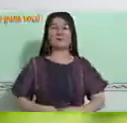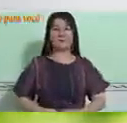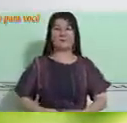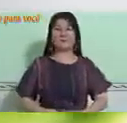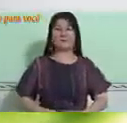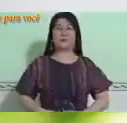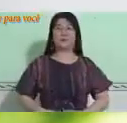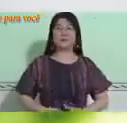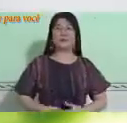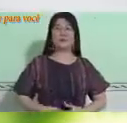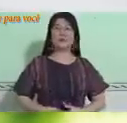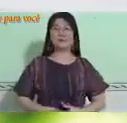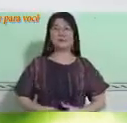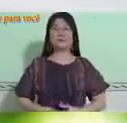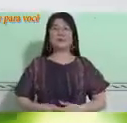Como usar